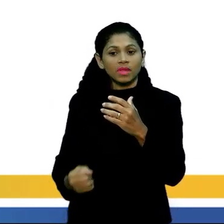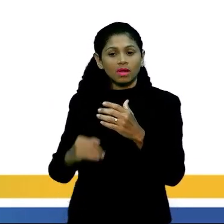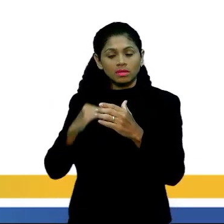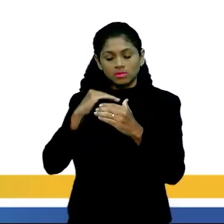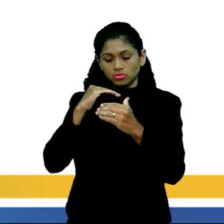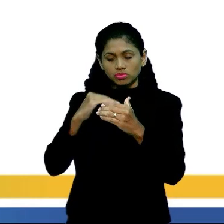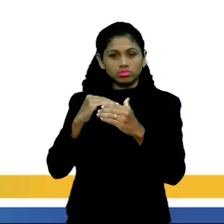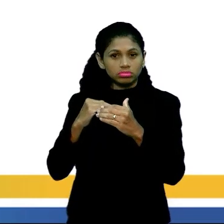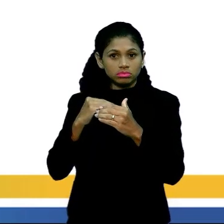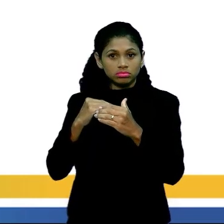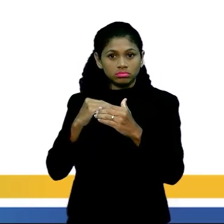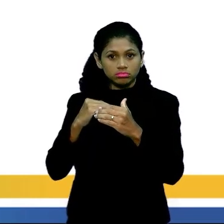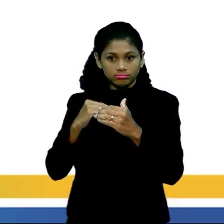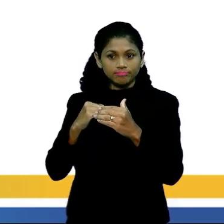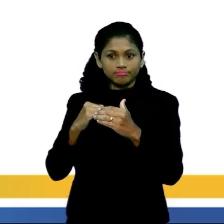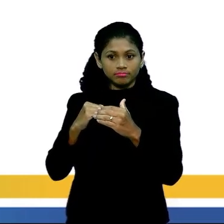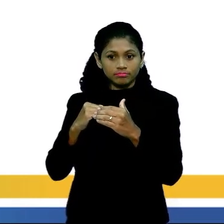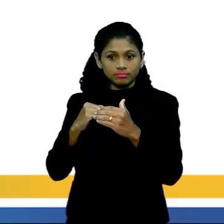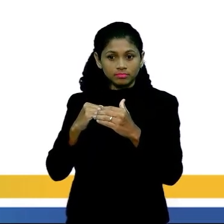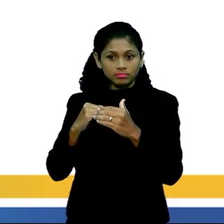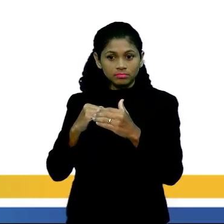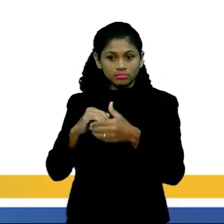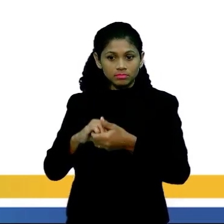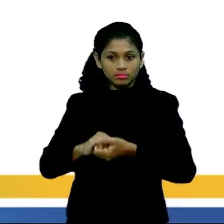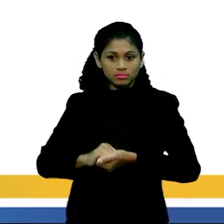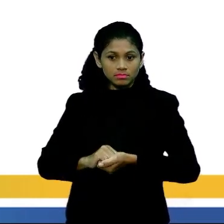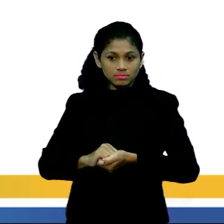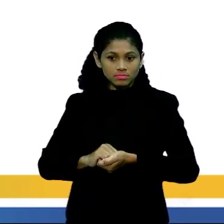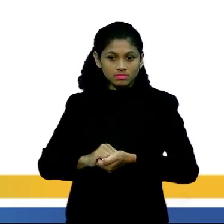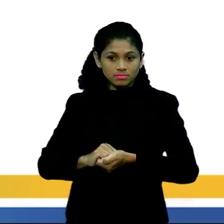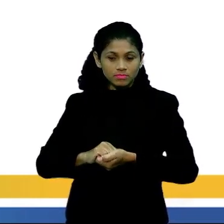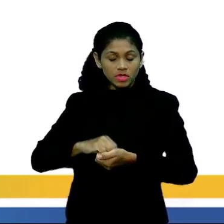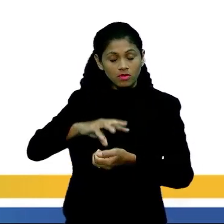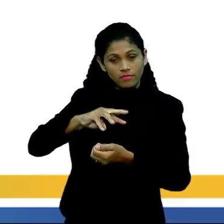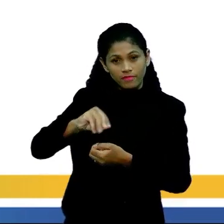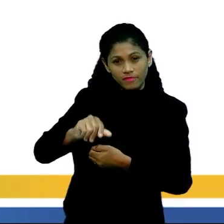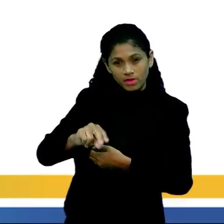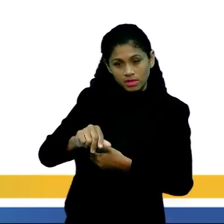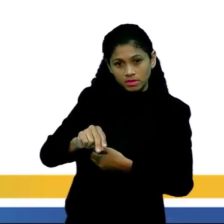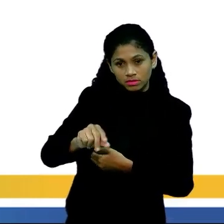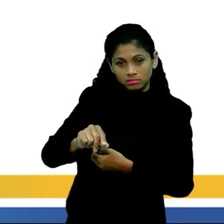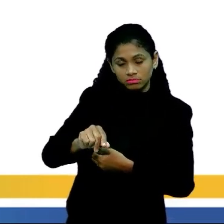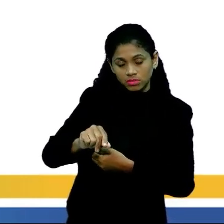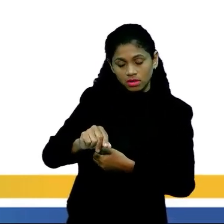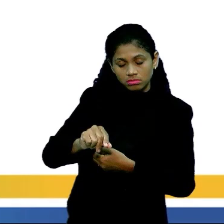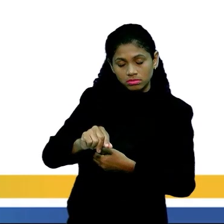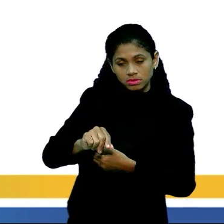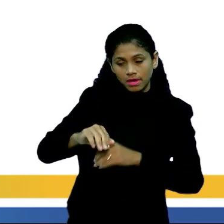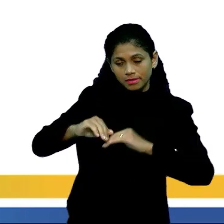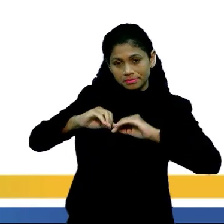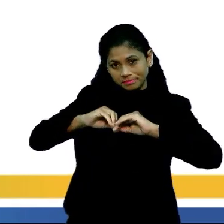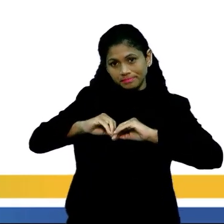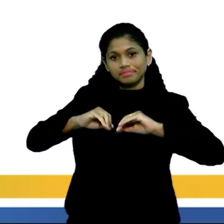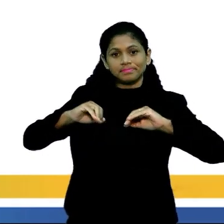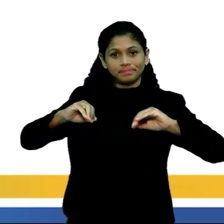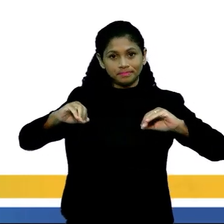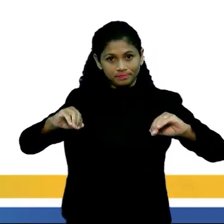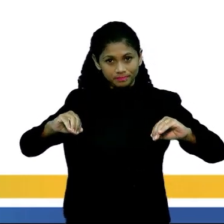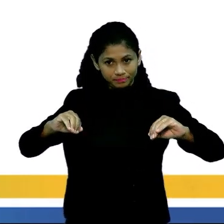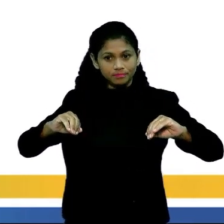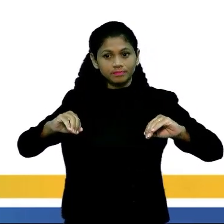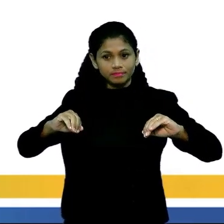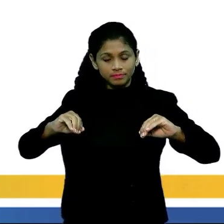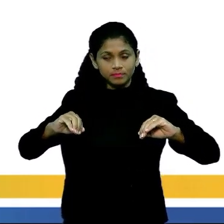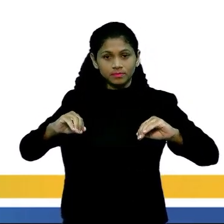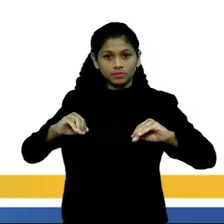que é aquela linhazinha ali que vocês estão vendo na tela, fecha-se a válvula e ocorreu a separação de misturas. Então, a